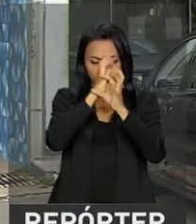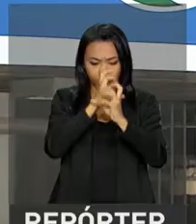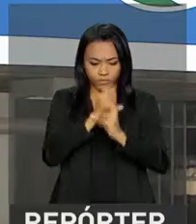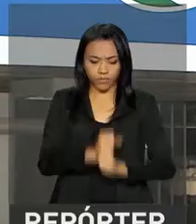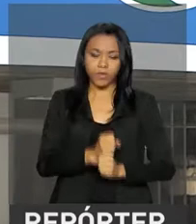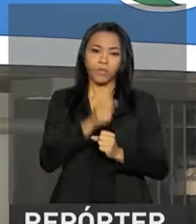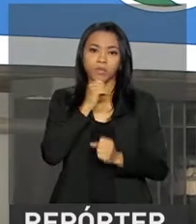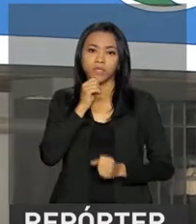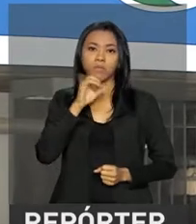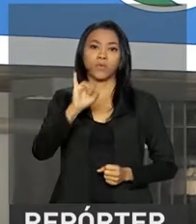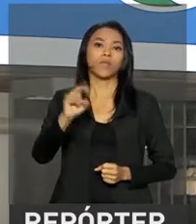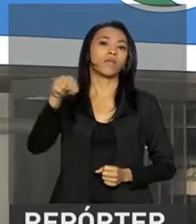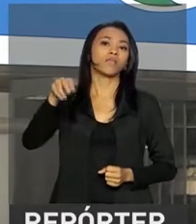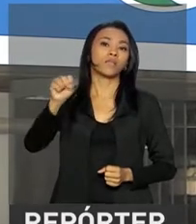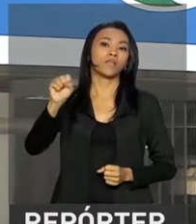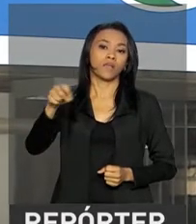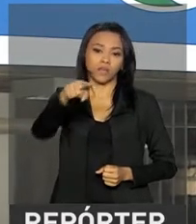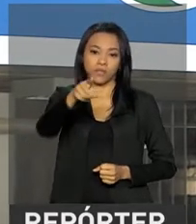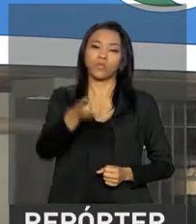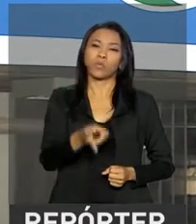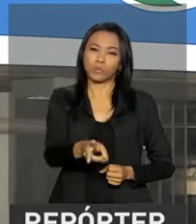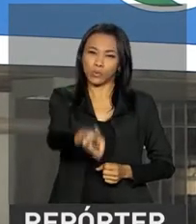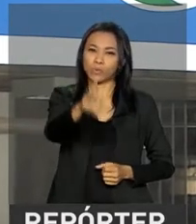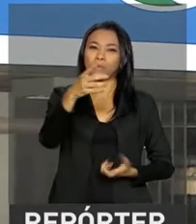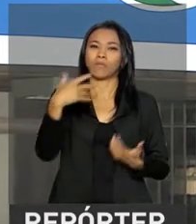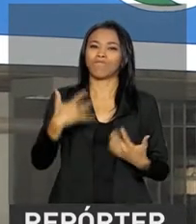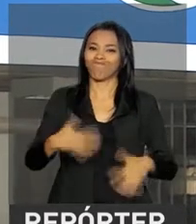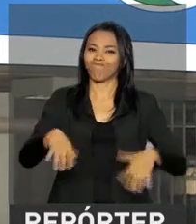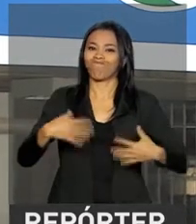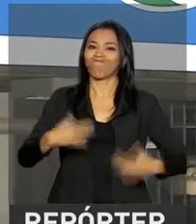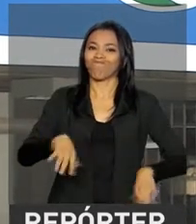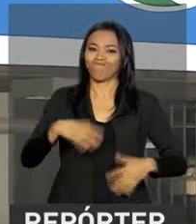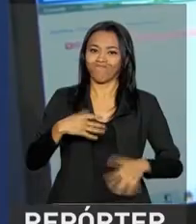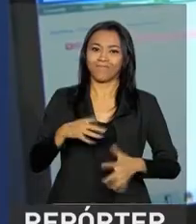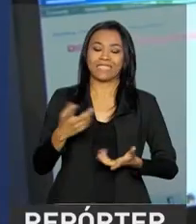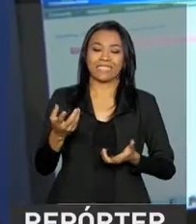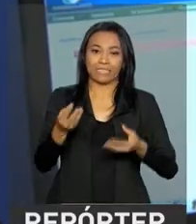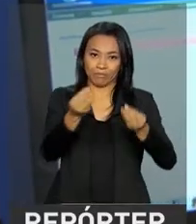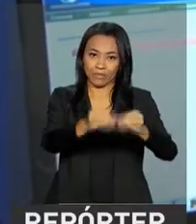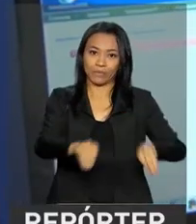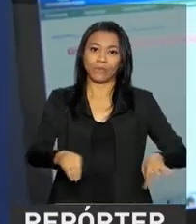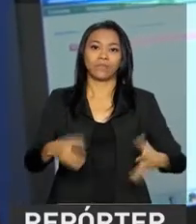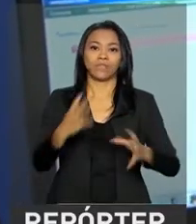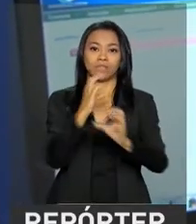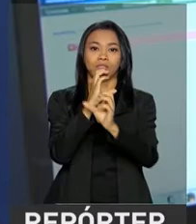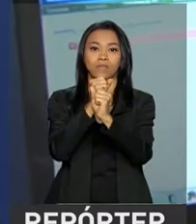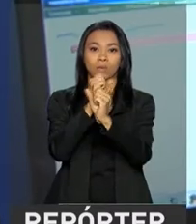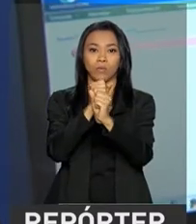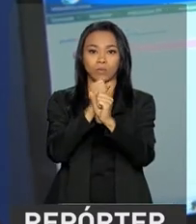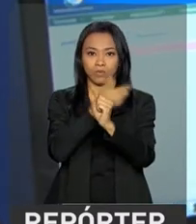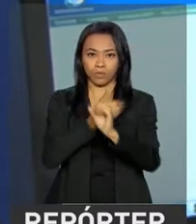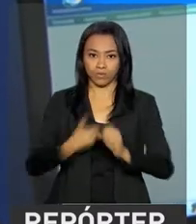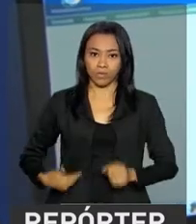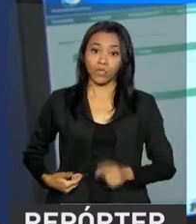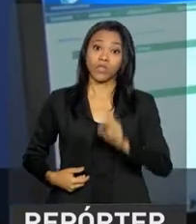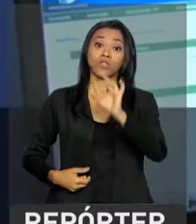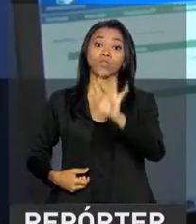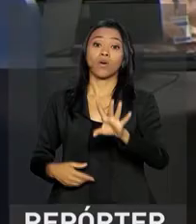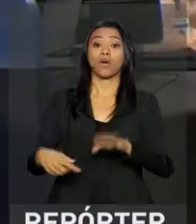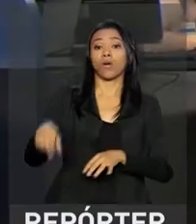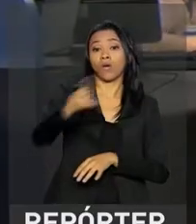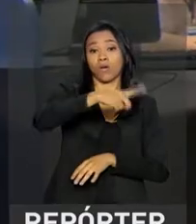como a Previdência Social, continuam pressionando as contas públicas. Só com trabalhadores da iniciativa